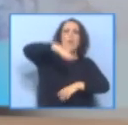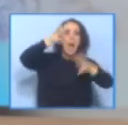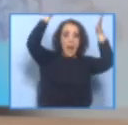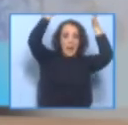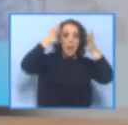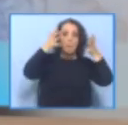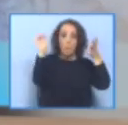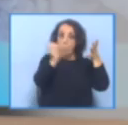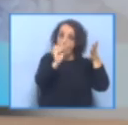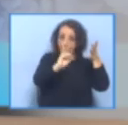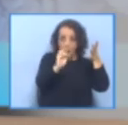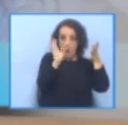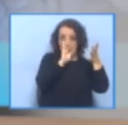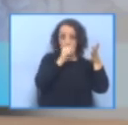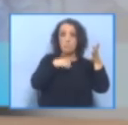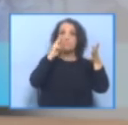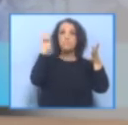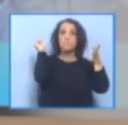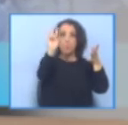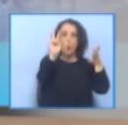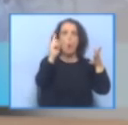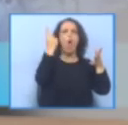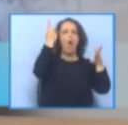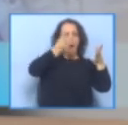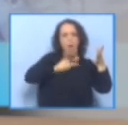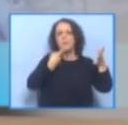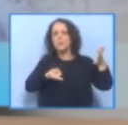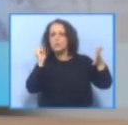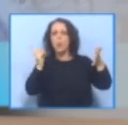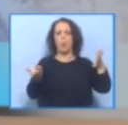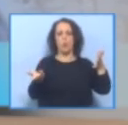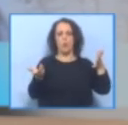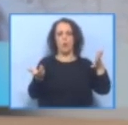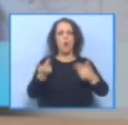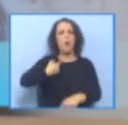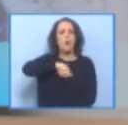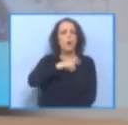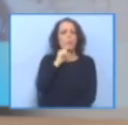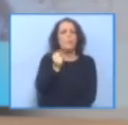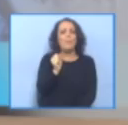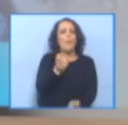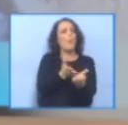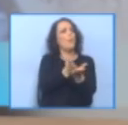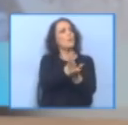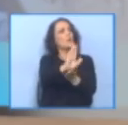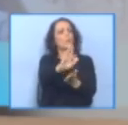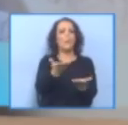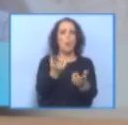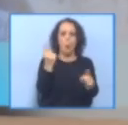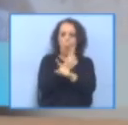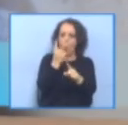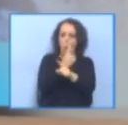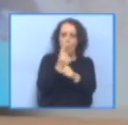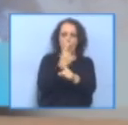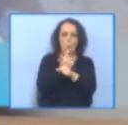É nossa também obrigação denunciar isso, quer dizer, não podemos permitir que haja uma série de coisas que ponham